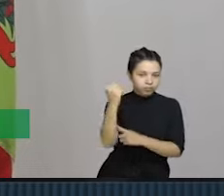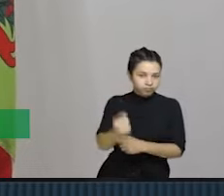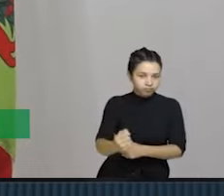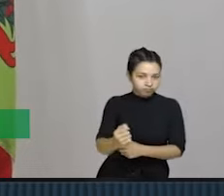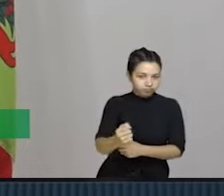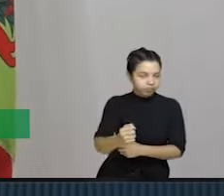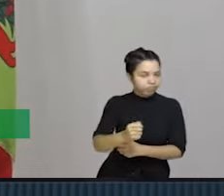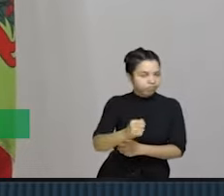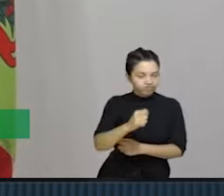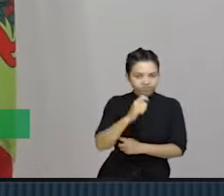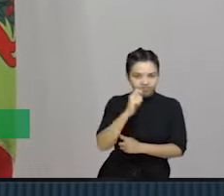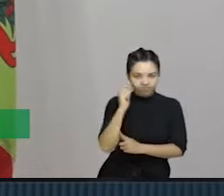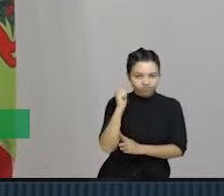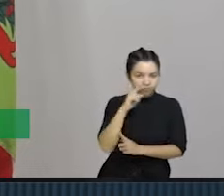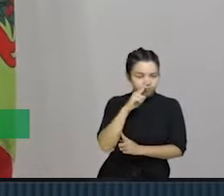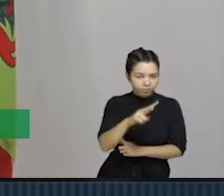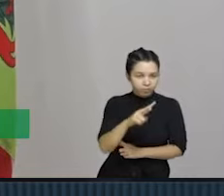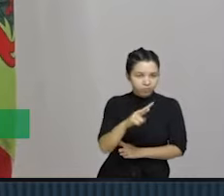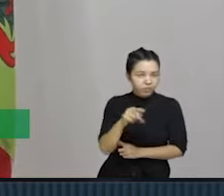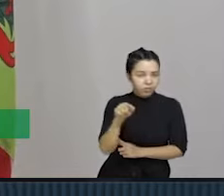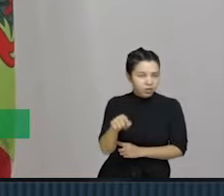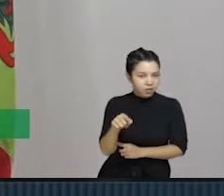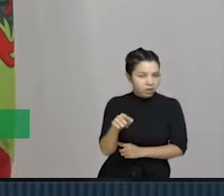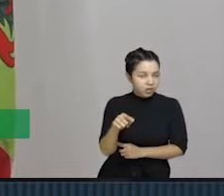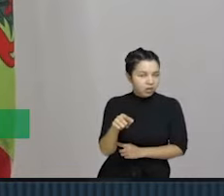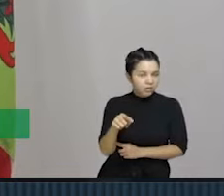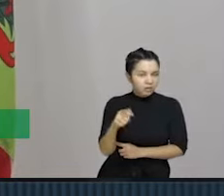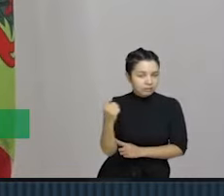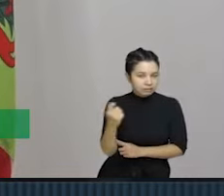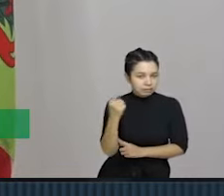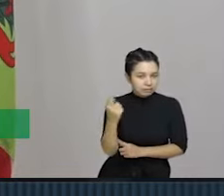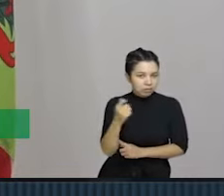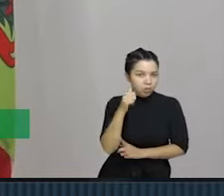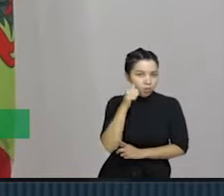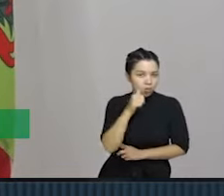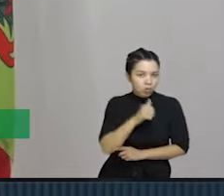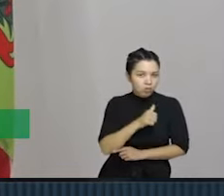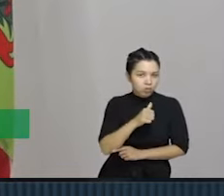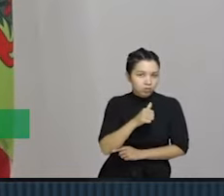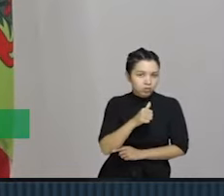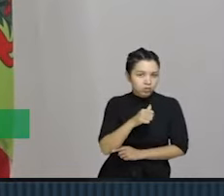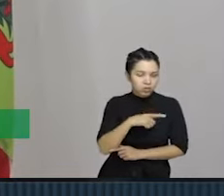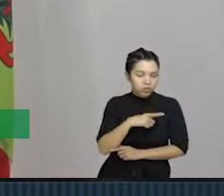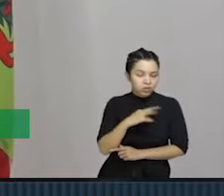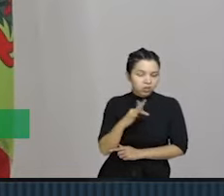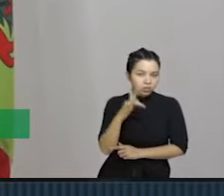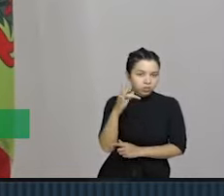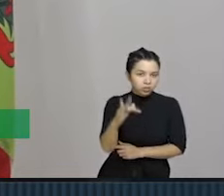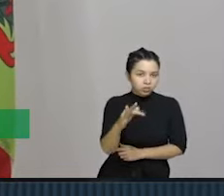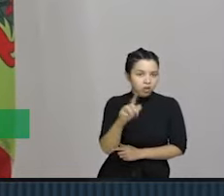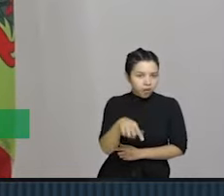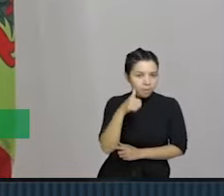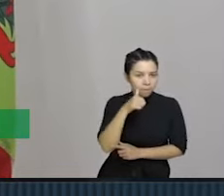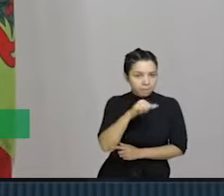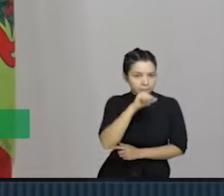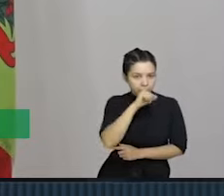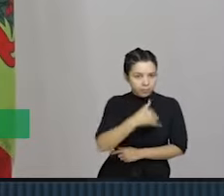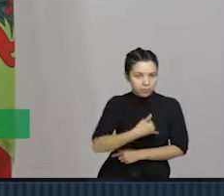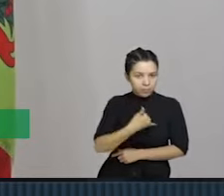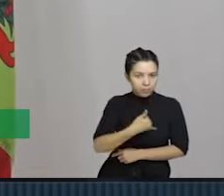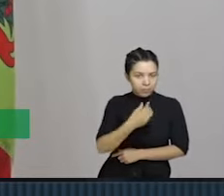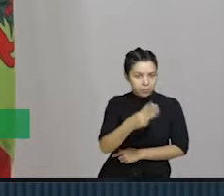bárbaro, cruel, de uma moça que tinha tudo pela frente, uma mãe de 33